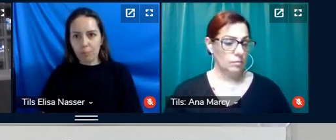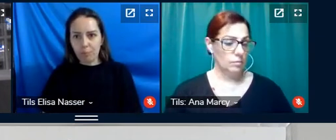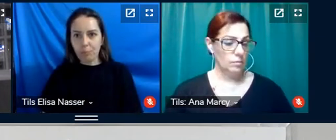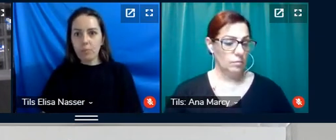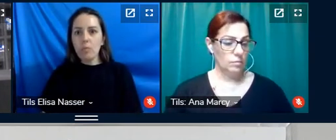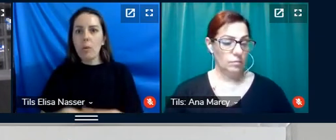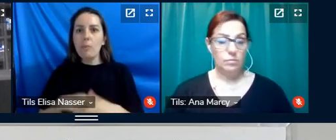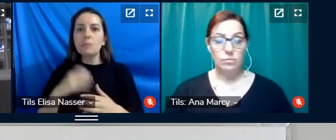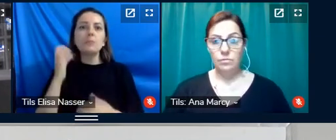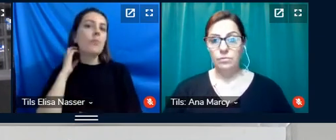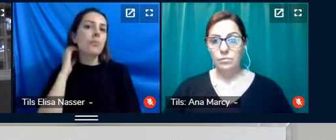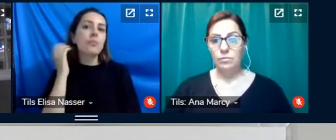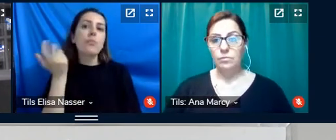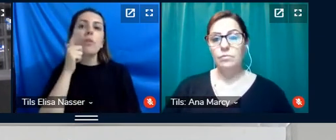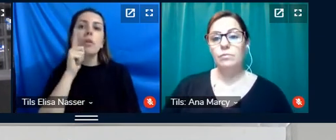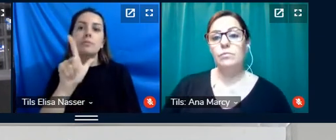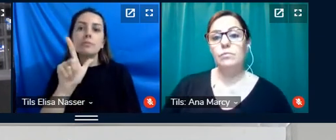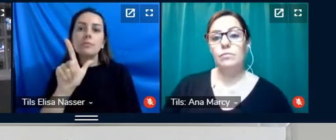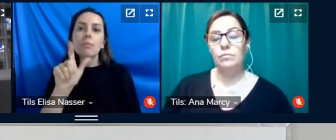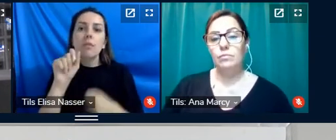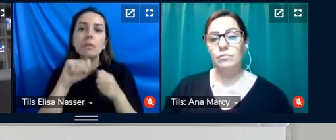Como é que tá aí, Raul? Fez?